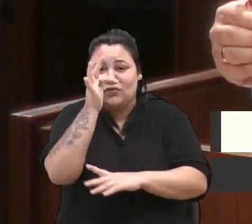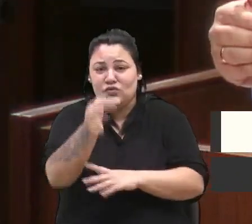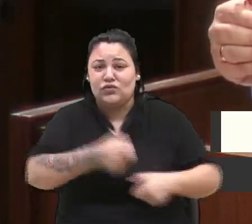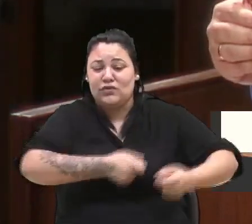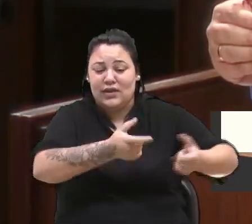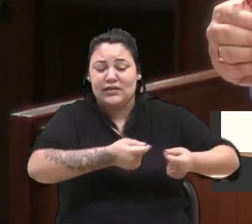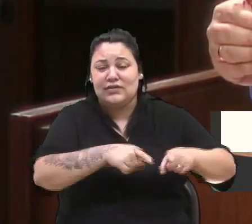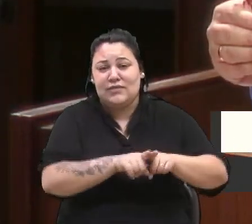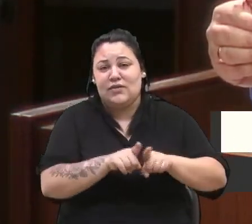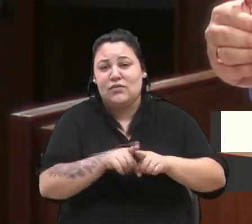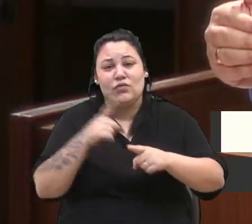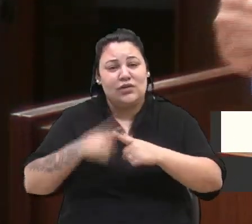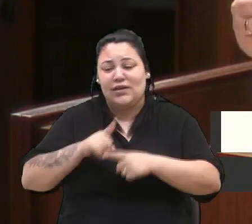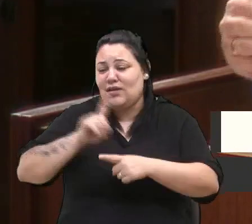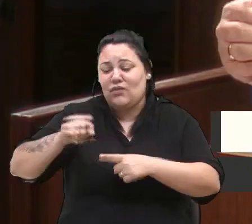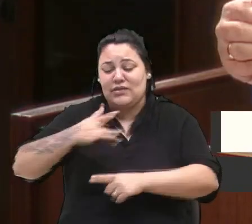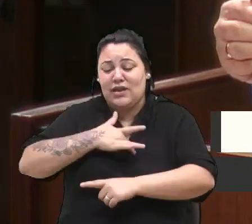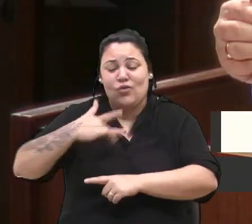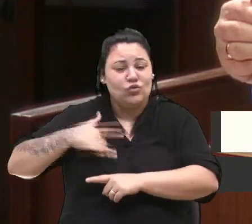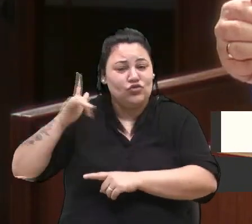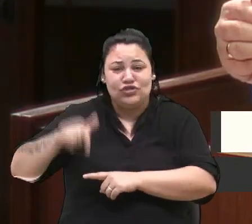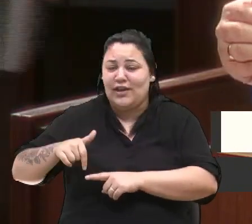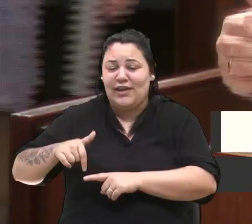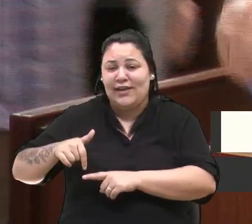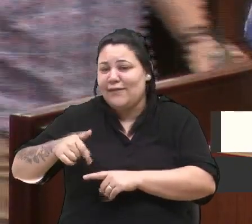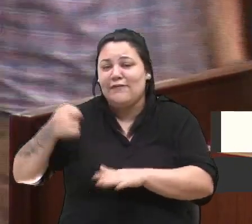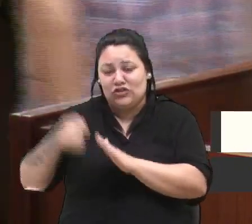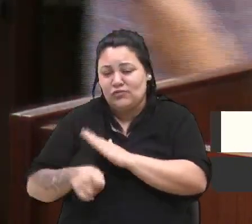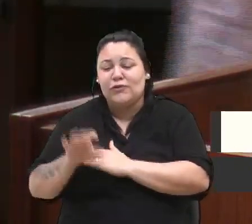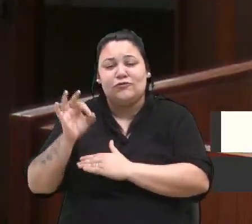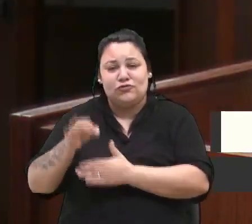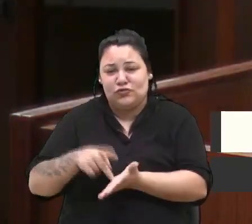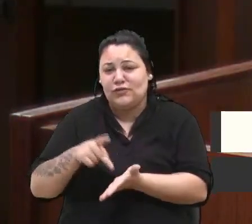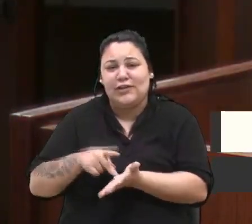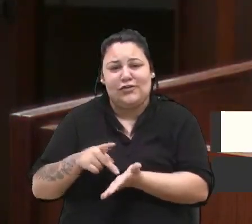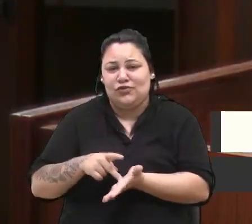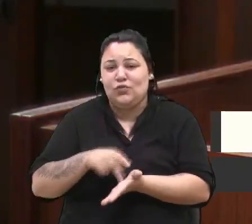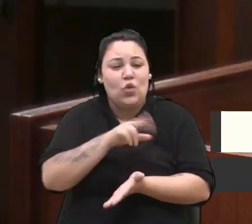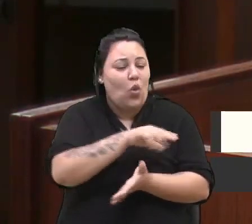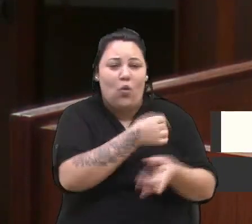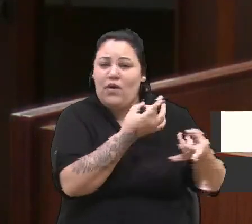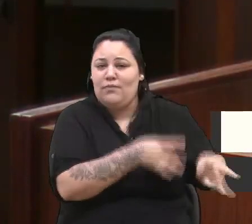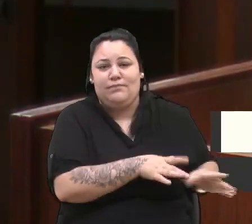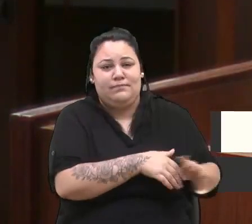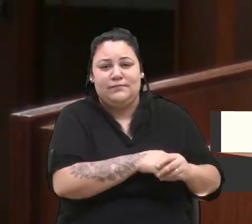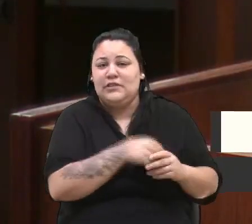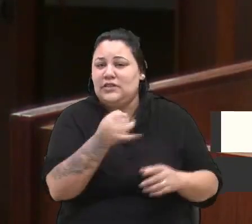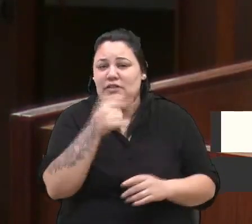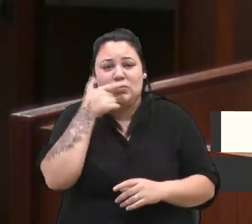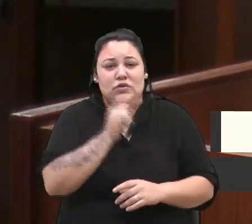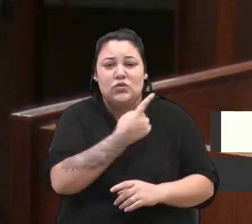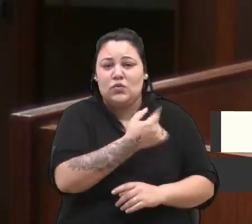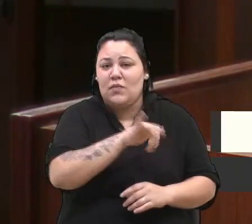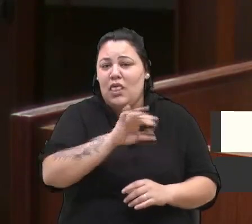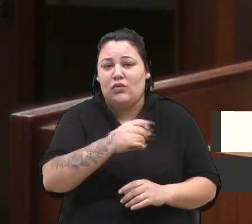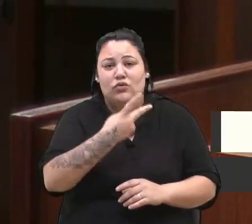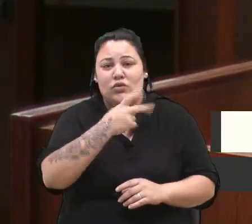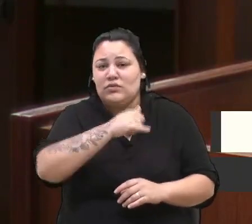é gasto na saúde, nunca é desperdício. Se a gente conseguir, com 1 milhão, 2 milhões de reais que